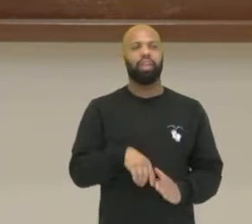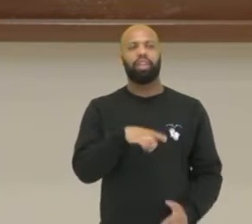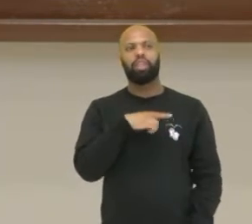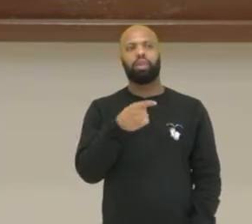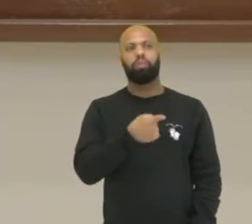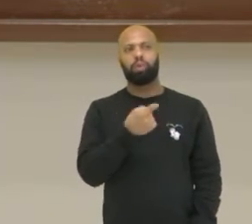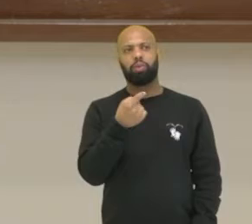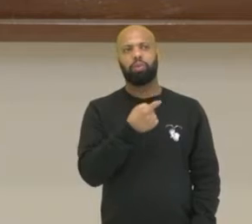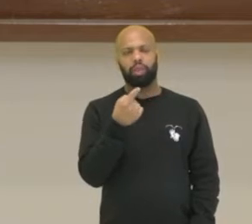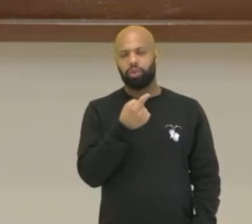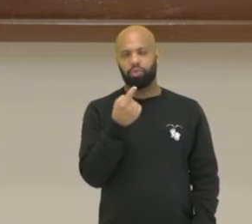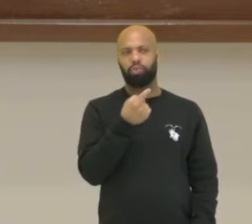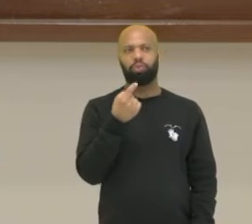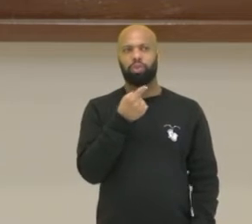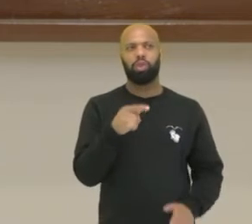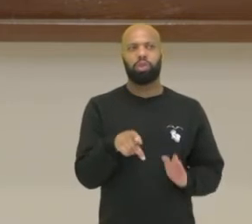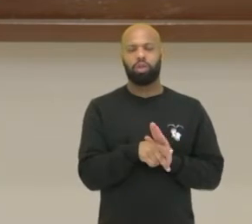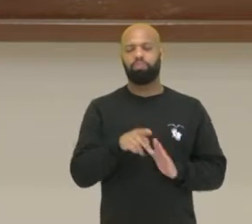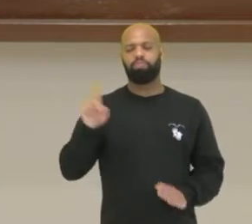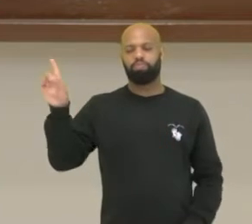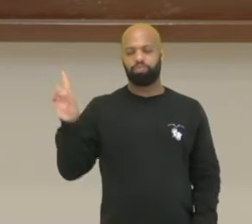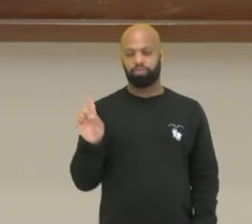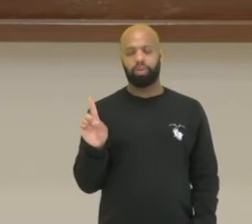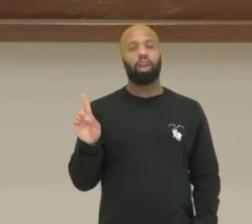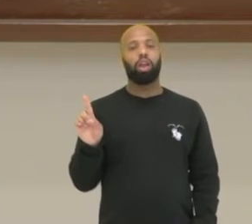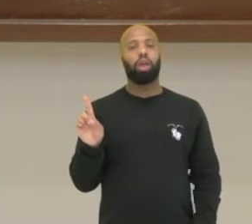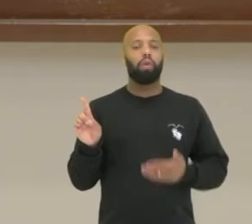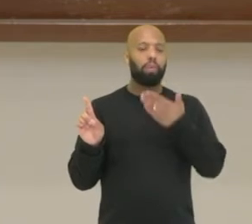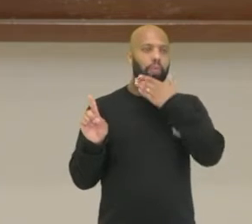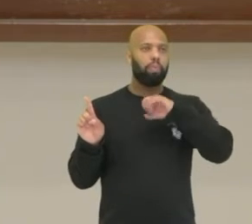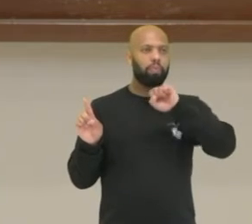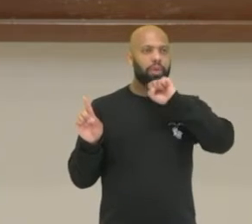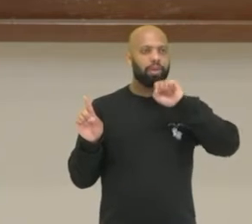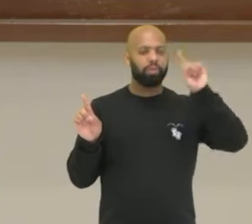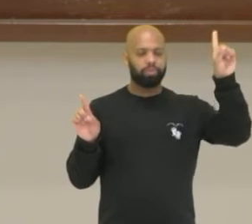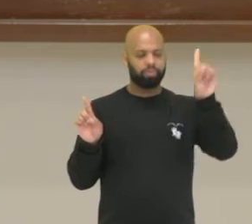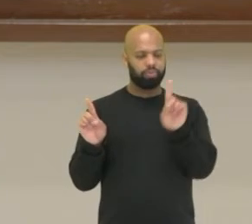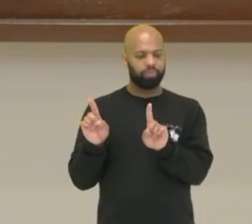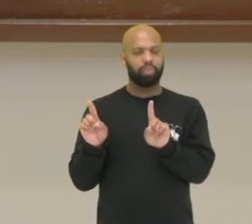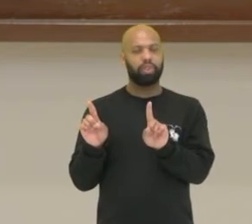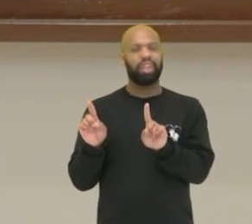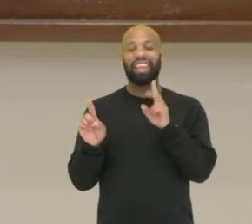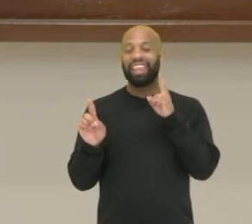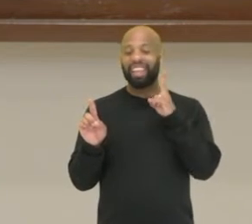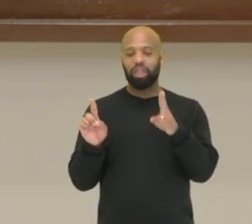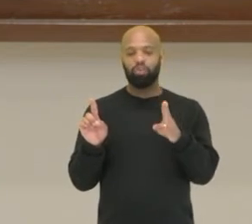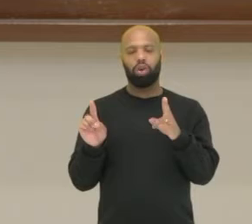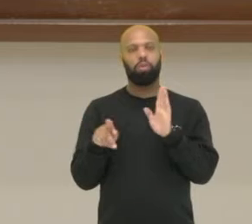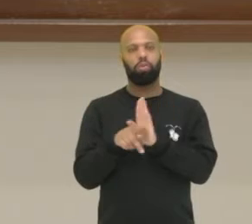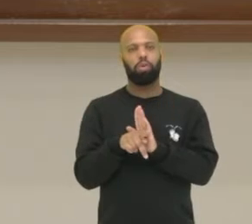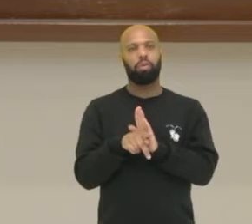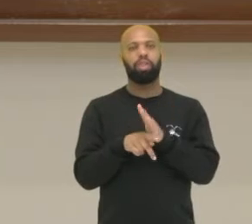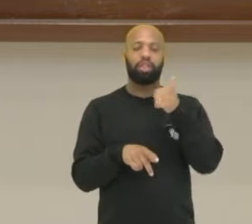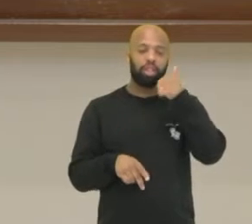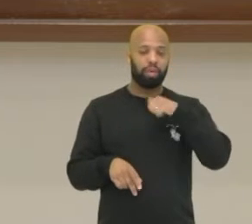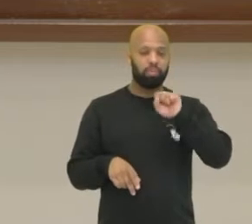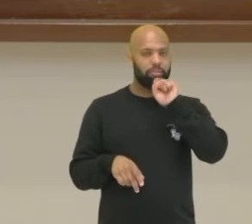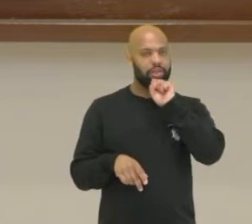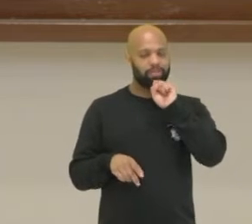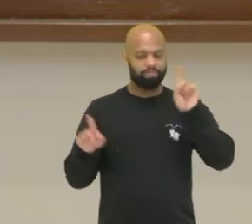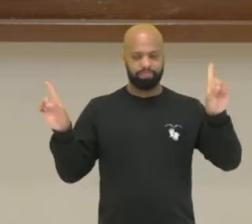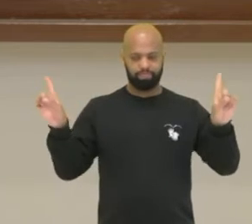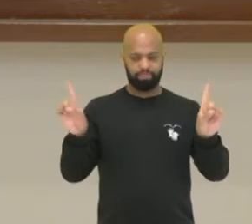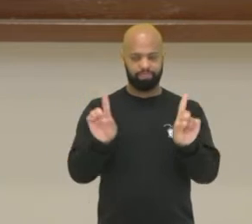primeiro cromossomo do pai, vai parear o primeiro cromossomo igualzinho da mãe, cromossomos